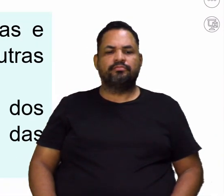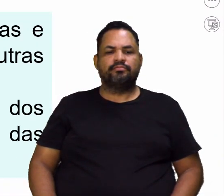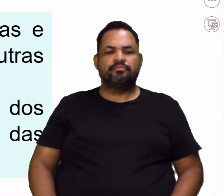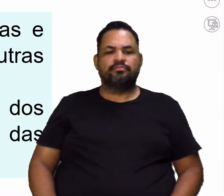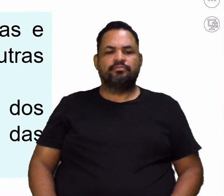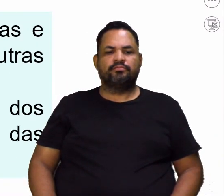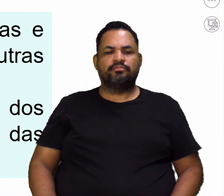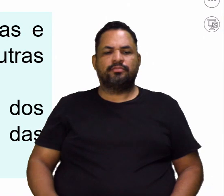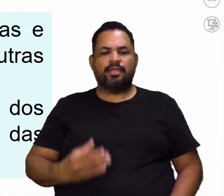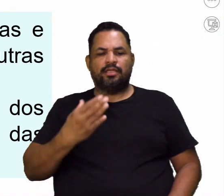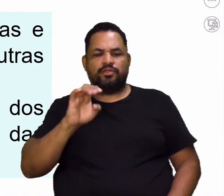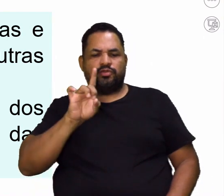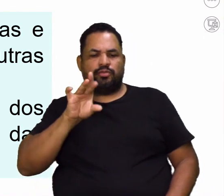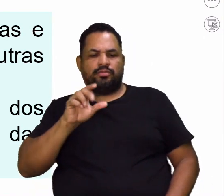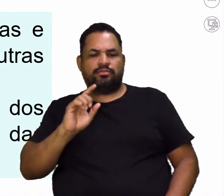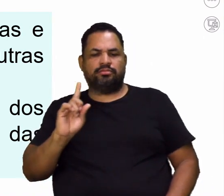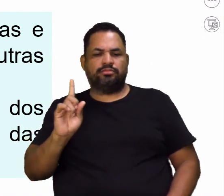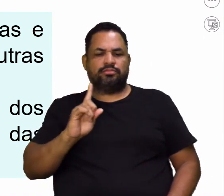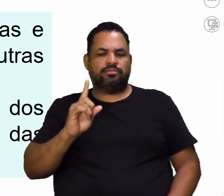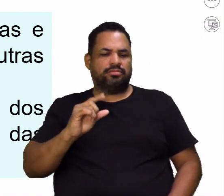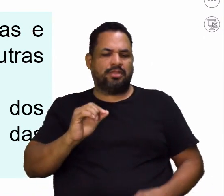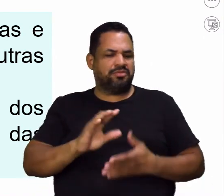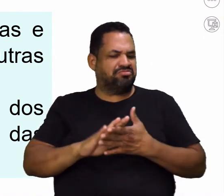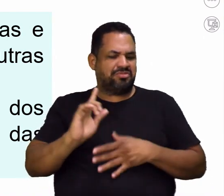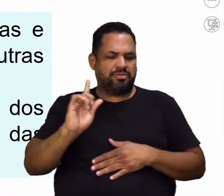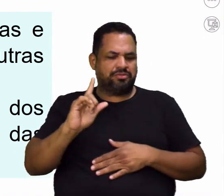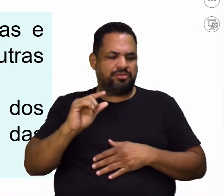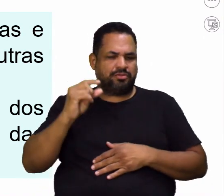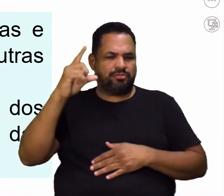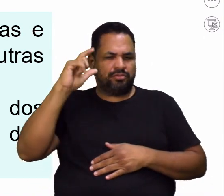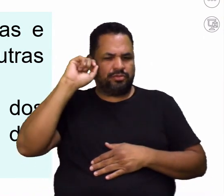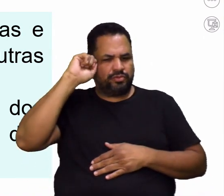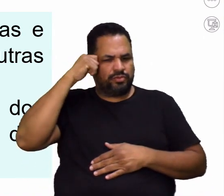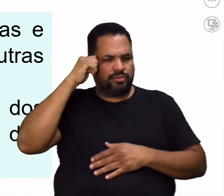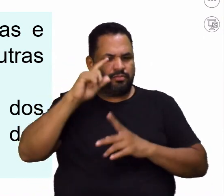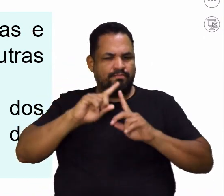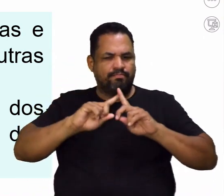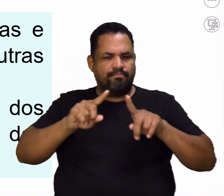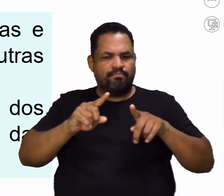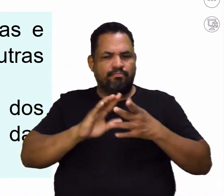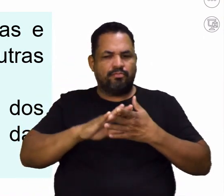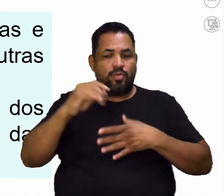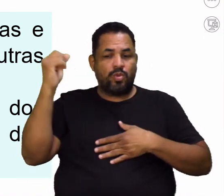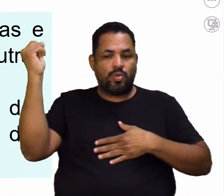as sombras não são escuras mas